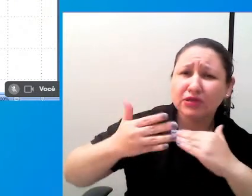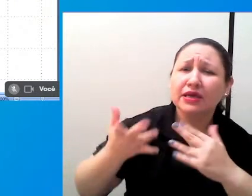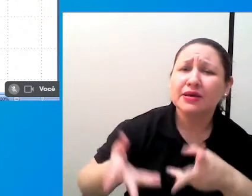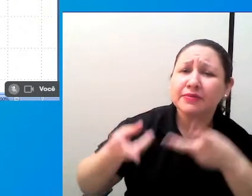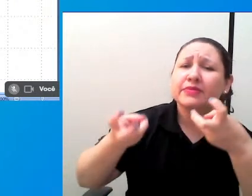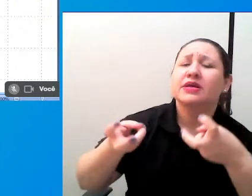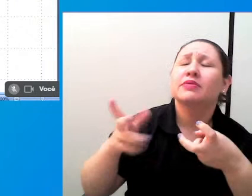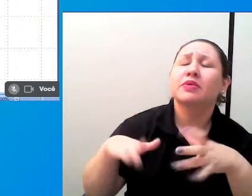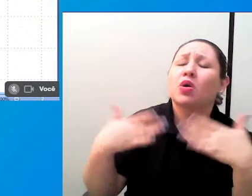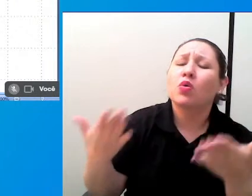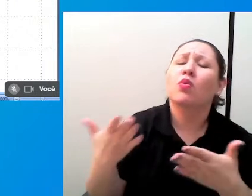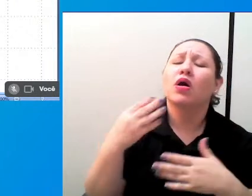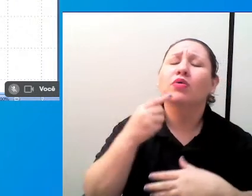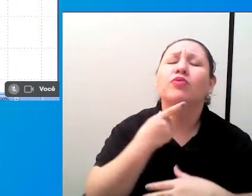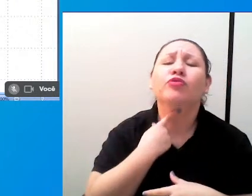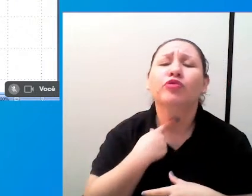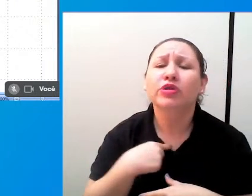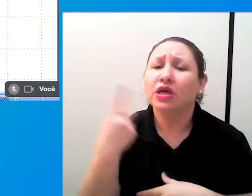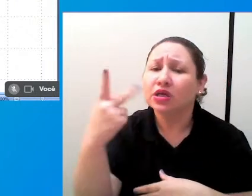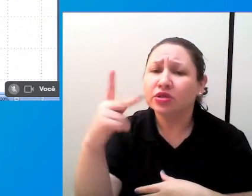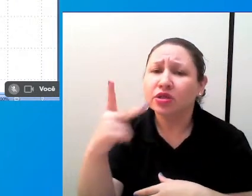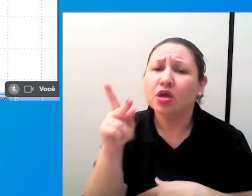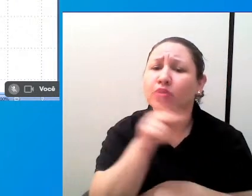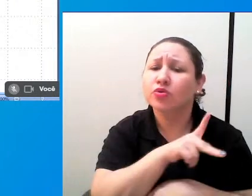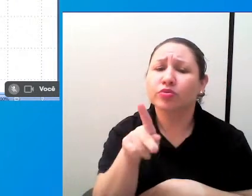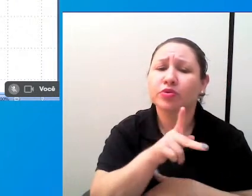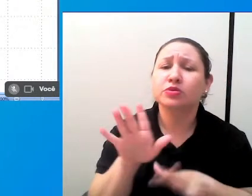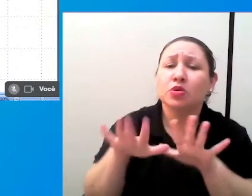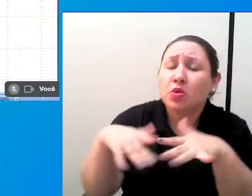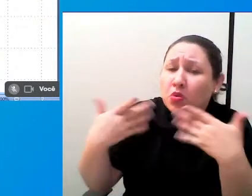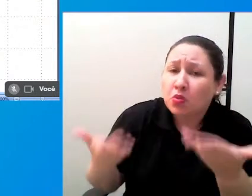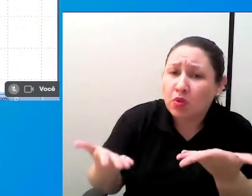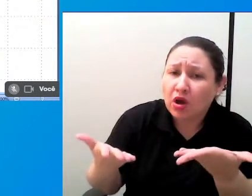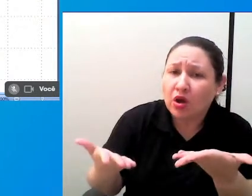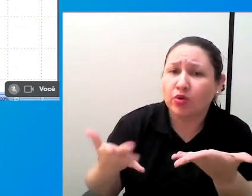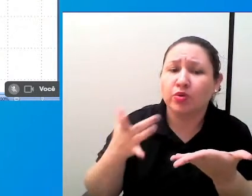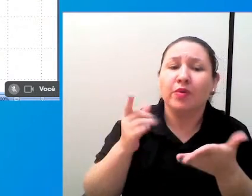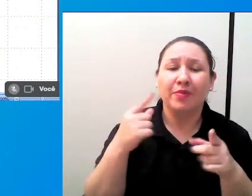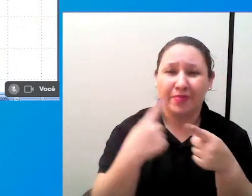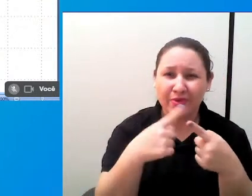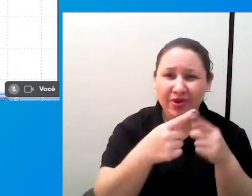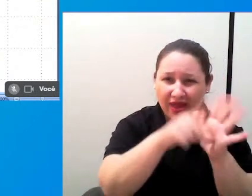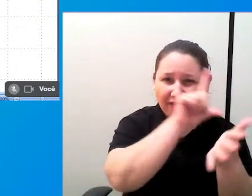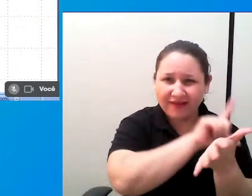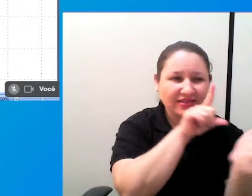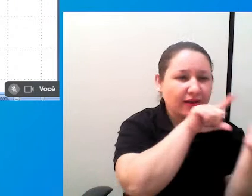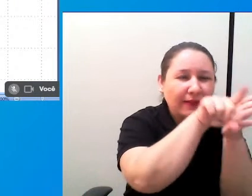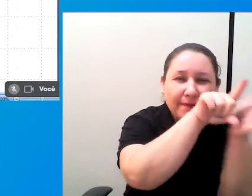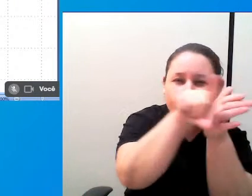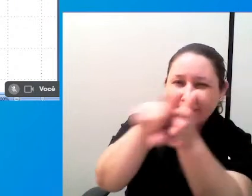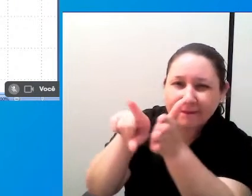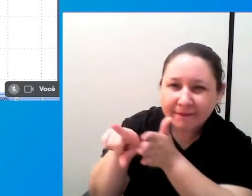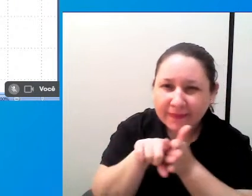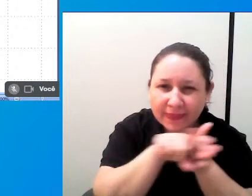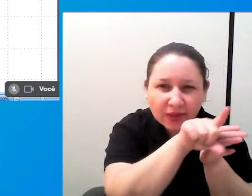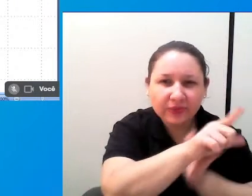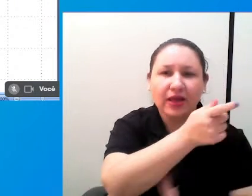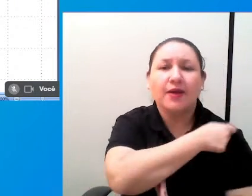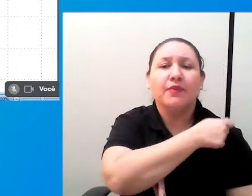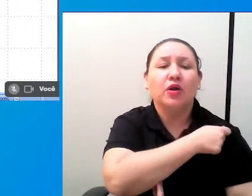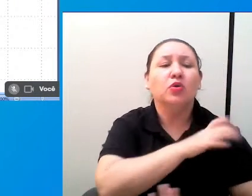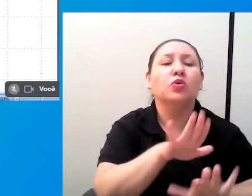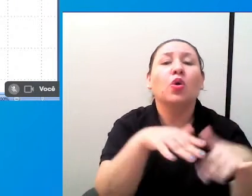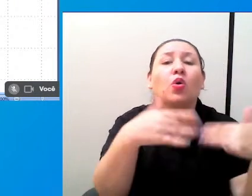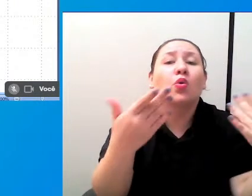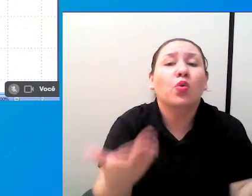não exclusivamente dos discentes. No primeiro semestre, a gente deixou o discente escolher a área, a gente só escolhe o tema integrador.